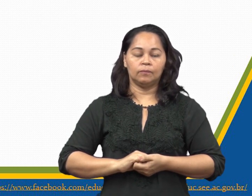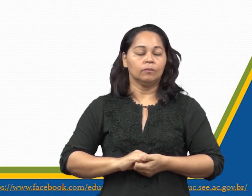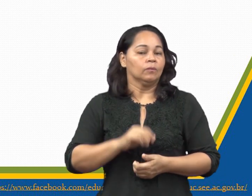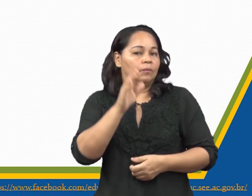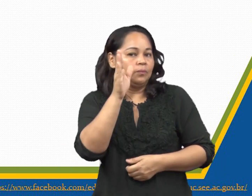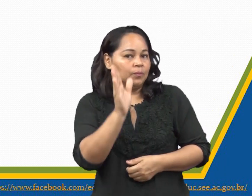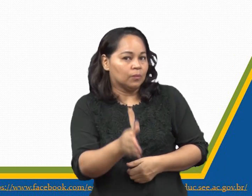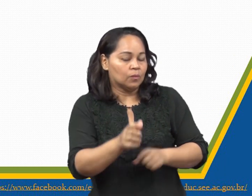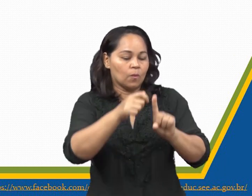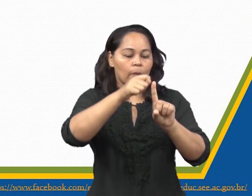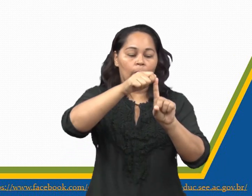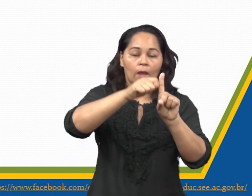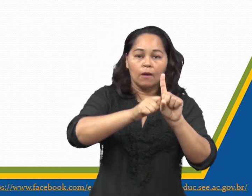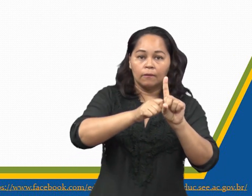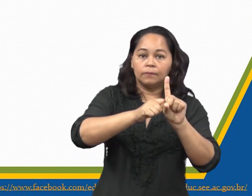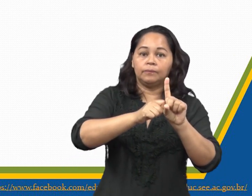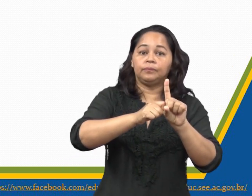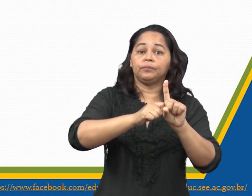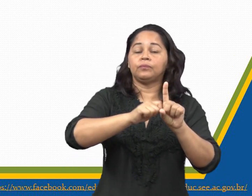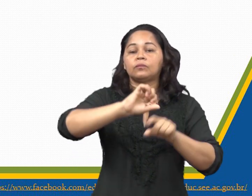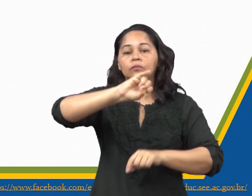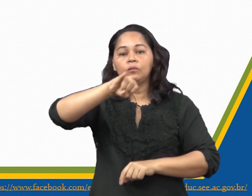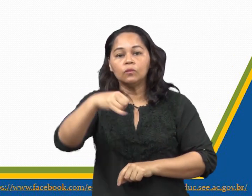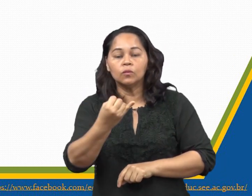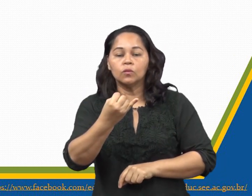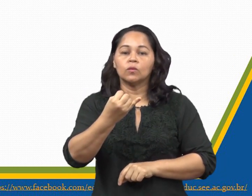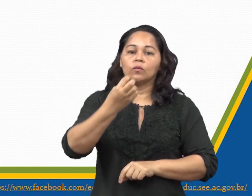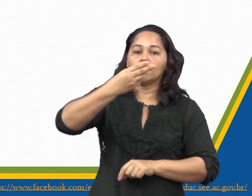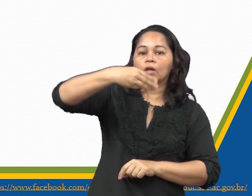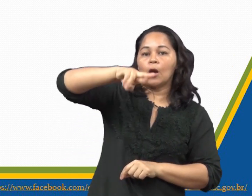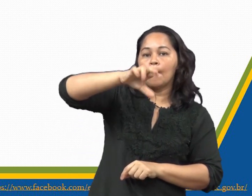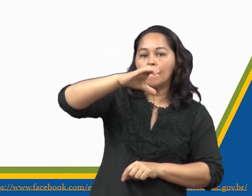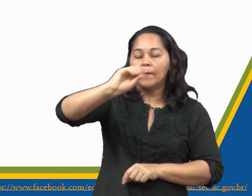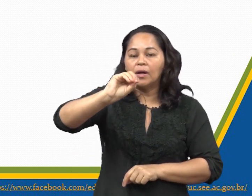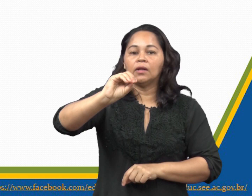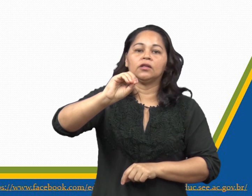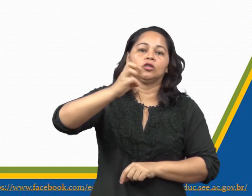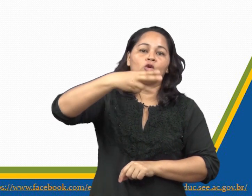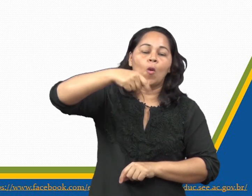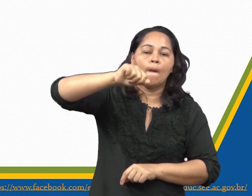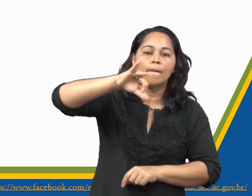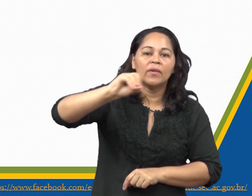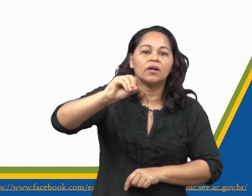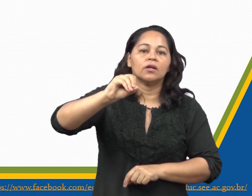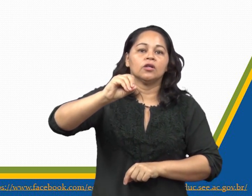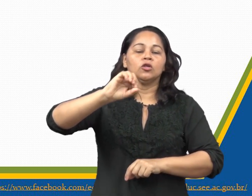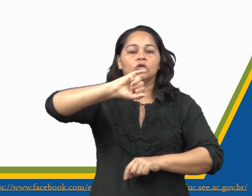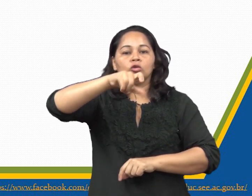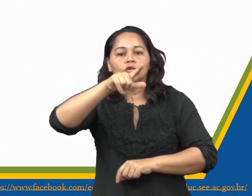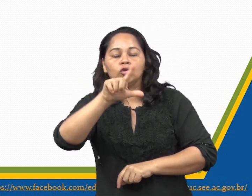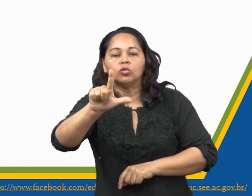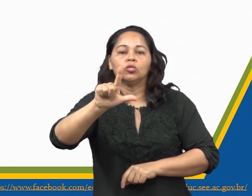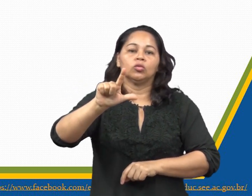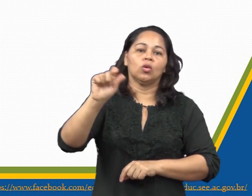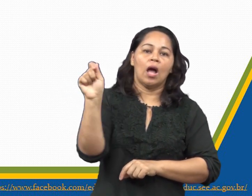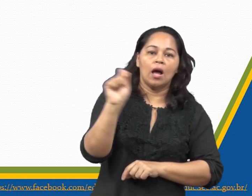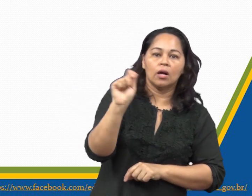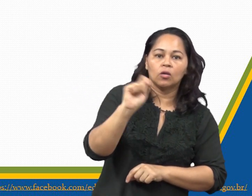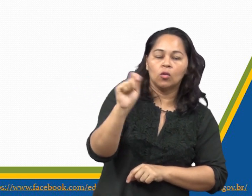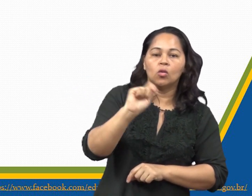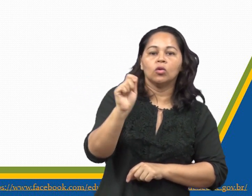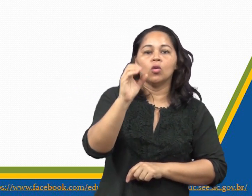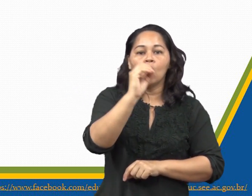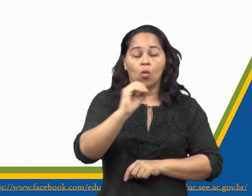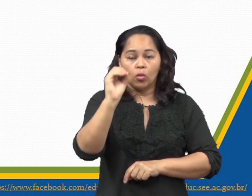Já os meses de janeiro, março, maio, julho, agosto, outubro e